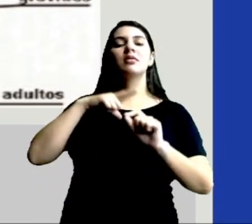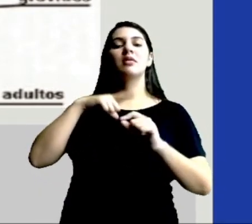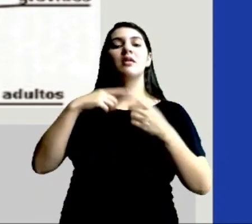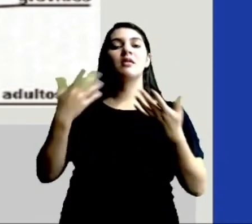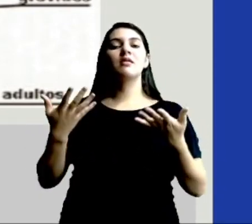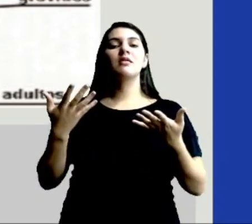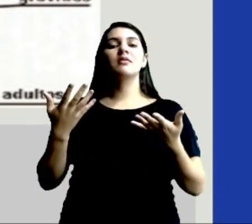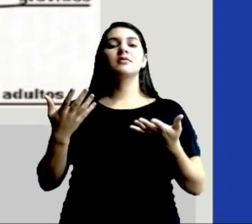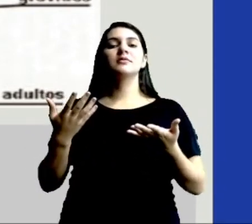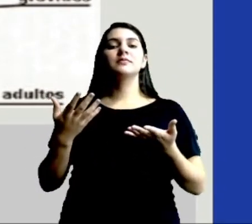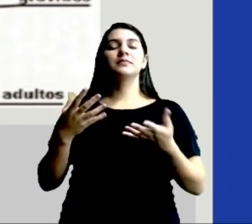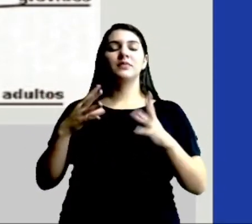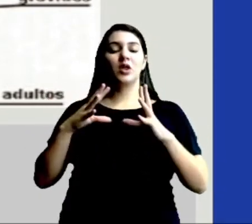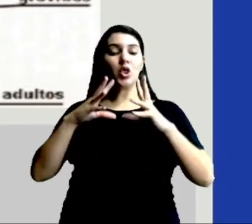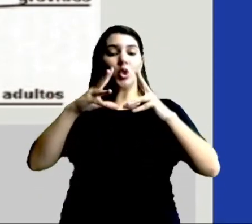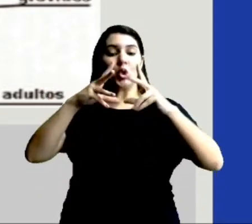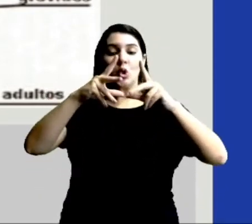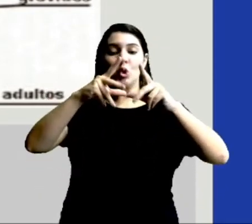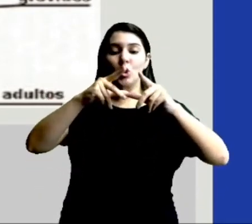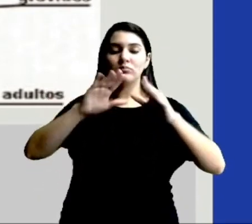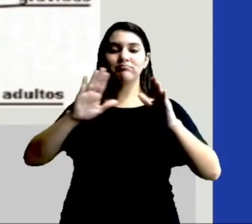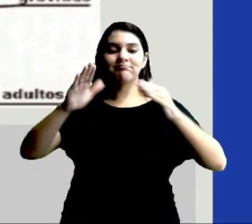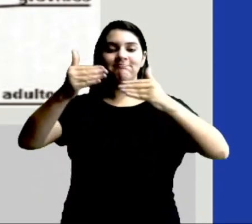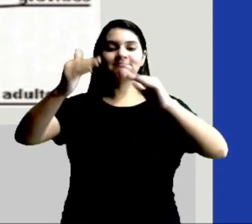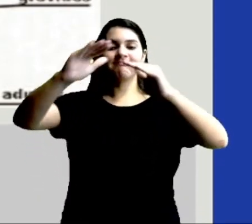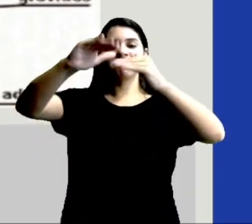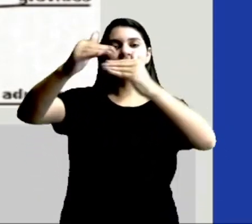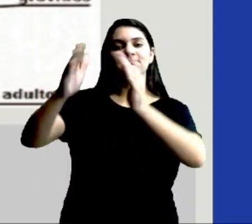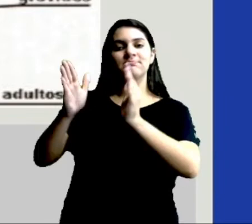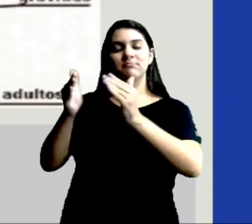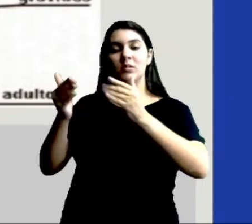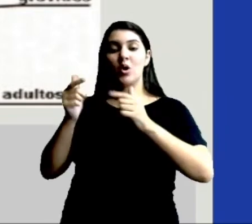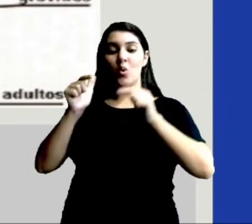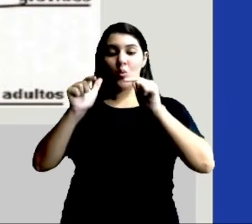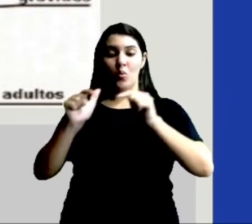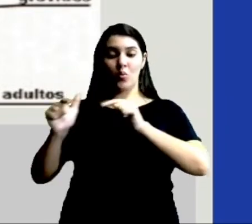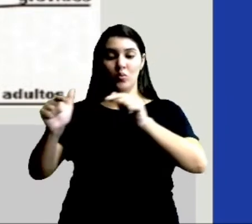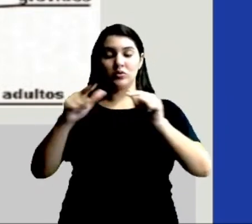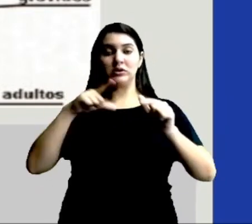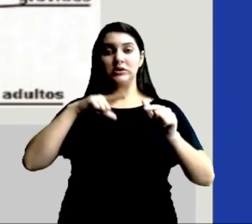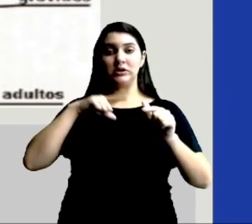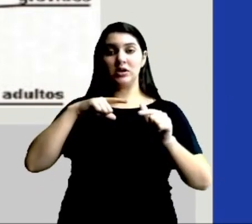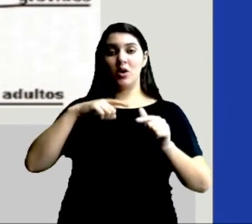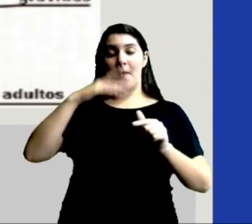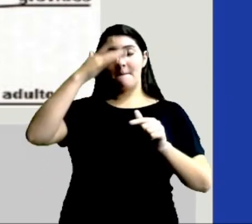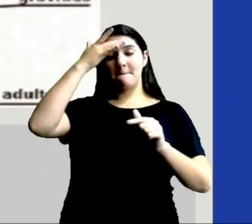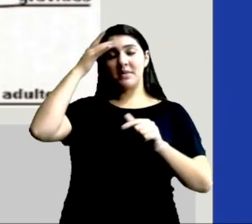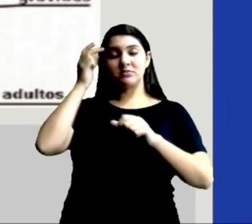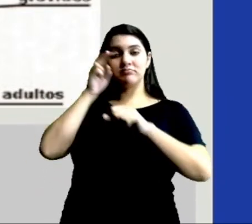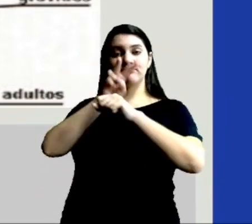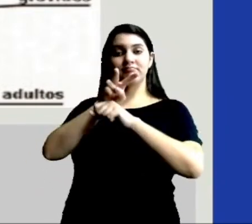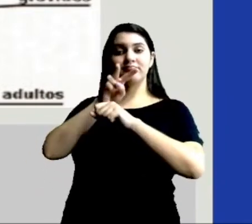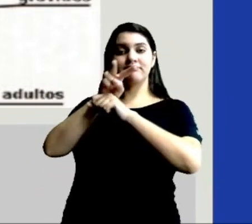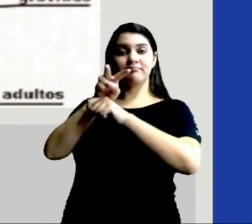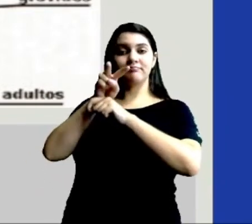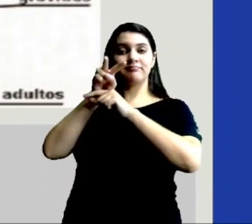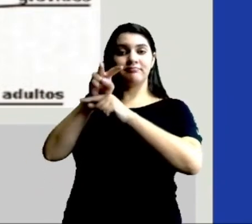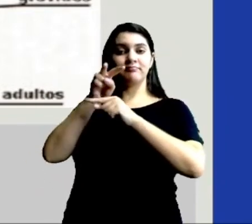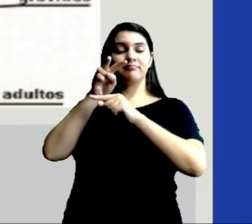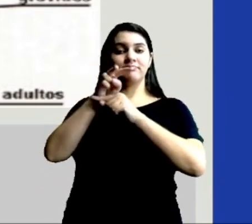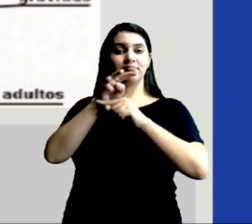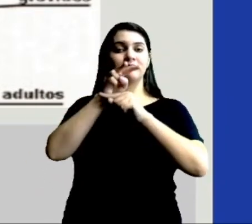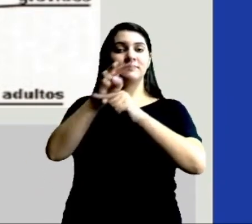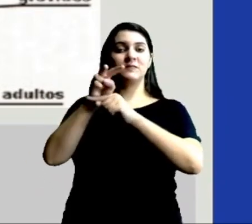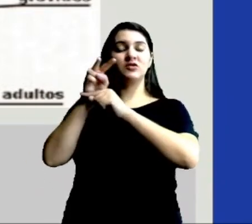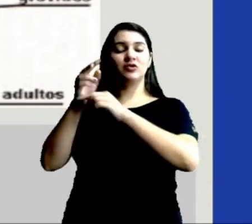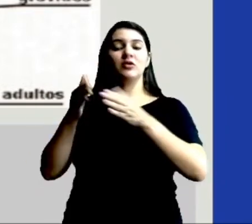era uma parte toda isolada desse navio, onde tinham guardas, né? Pessoas que faziam a guarda